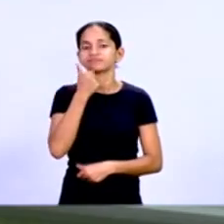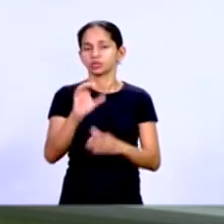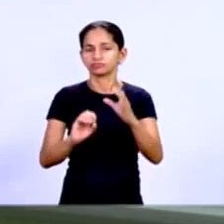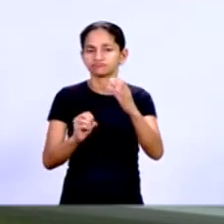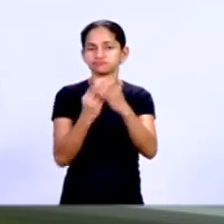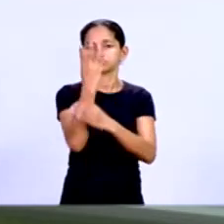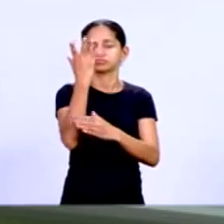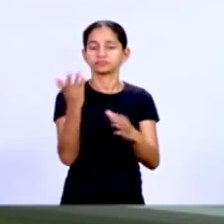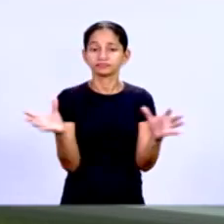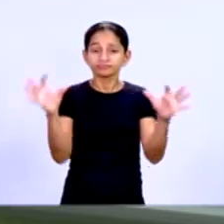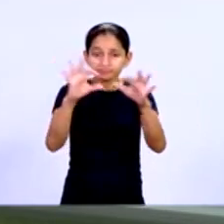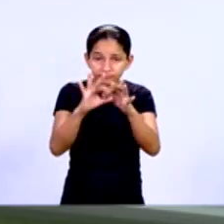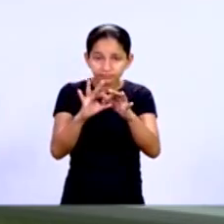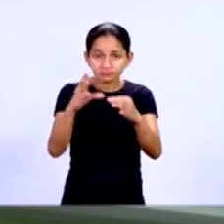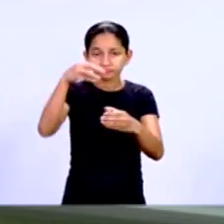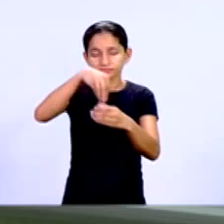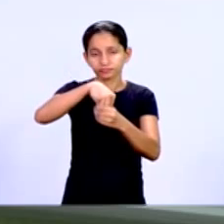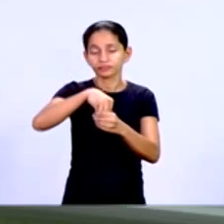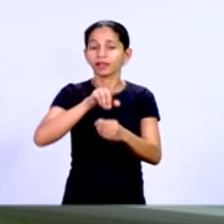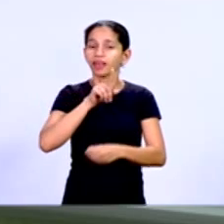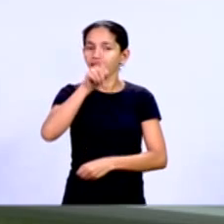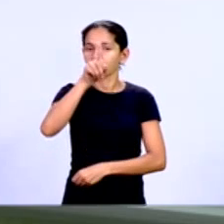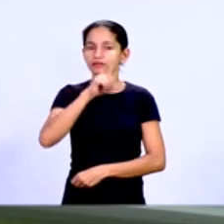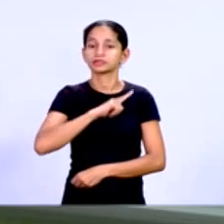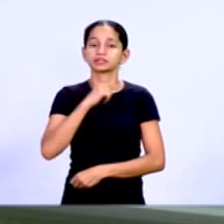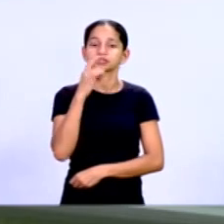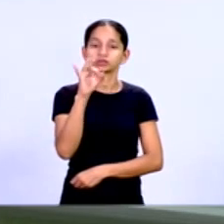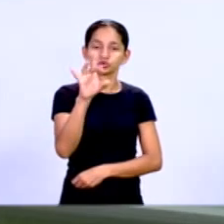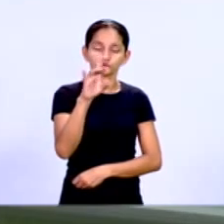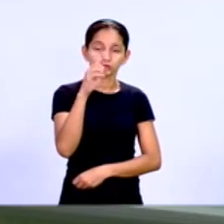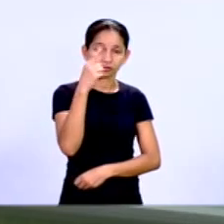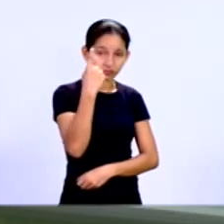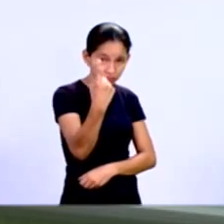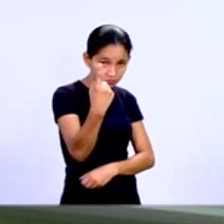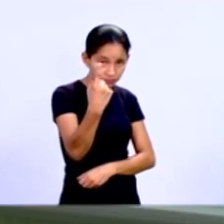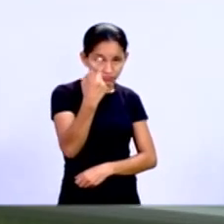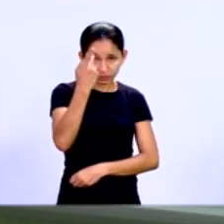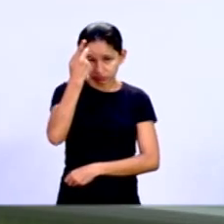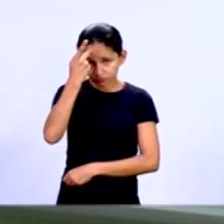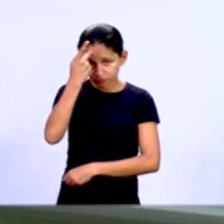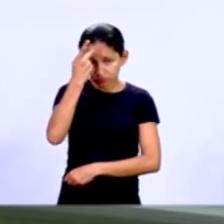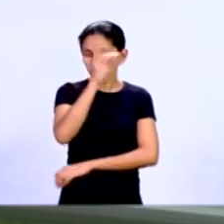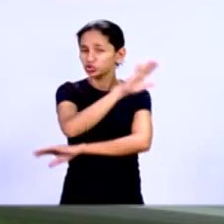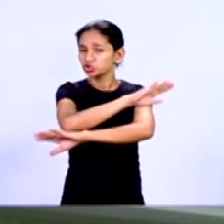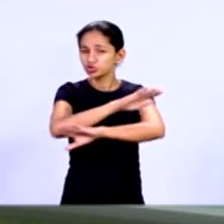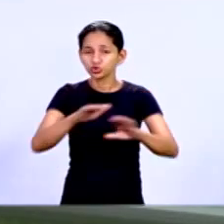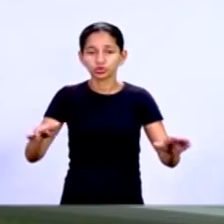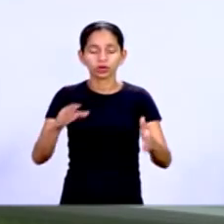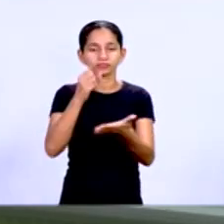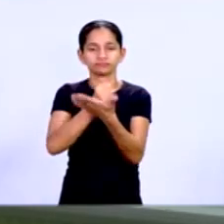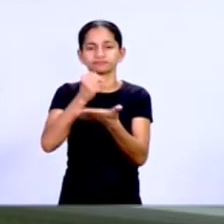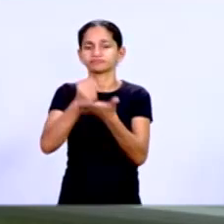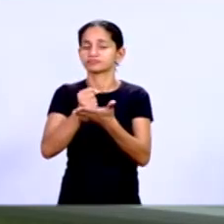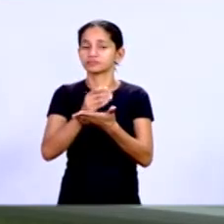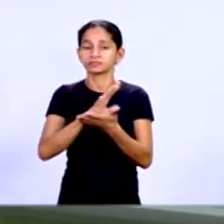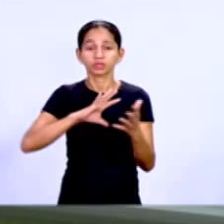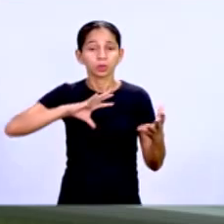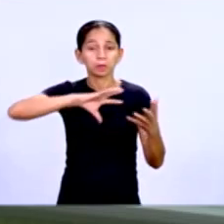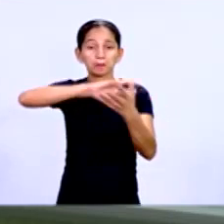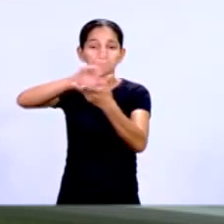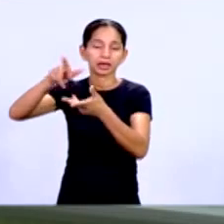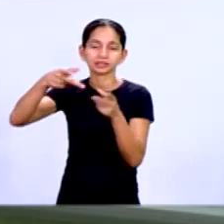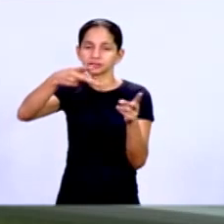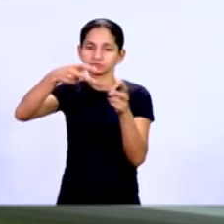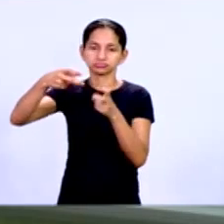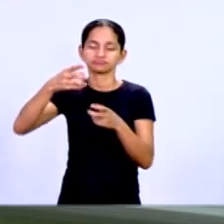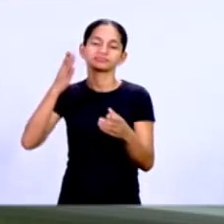as bolsas em uma única no país. Então, no Brasil, nós só temos a Bovespa. Ela é a única reconhecida nacionalmente. Ela